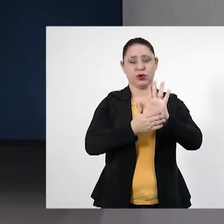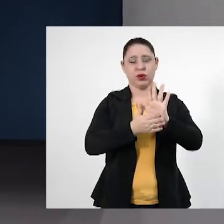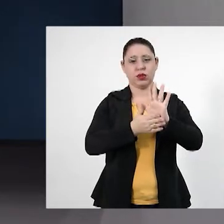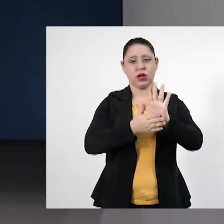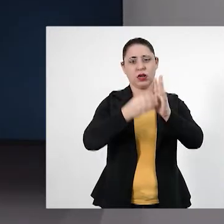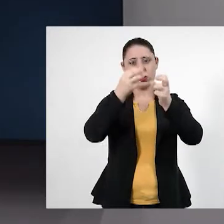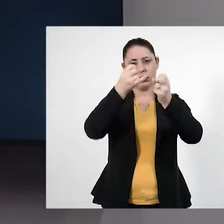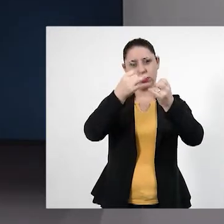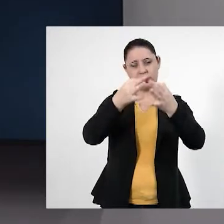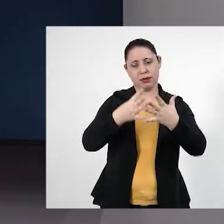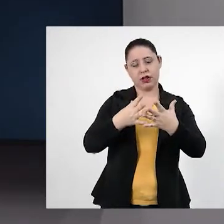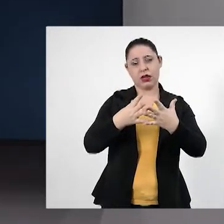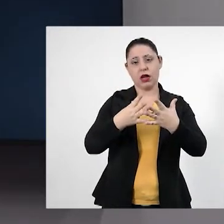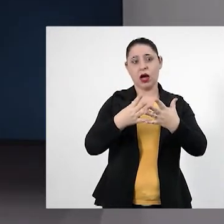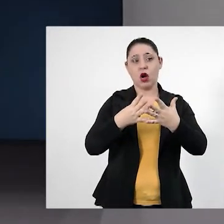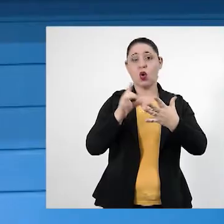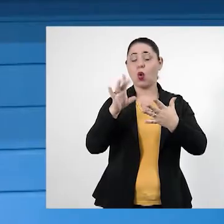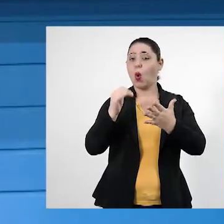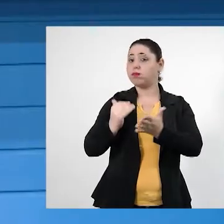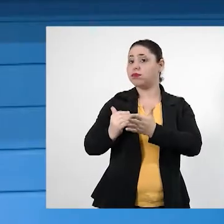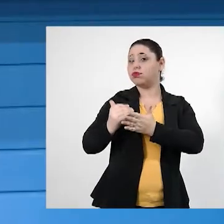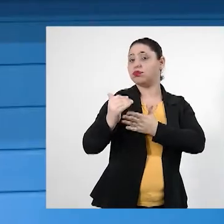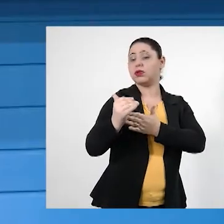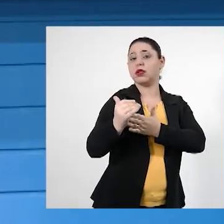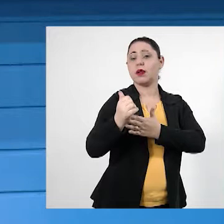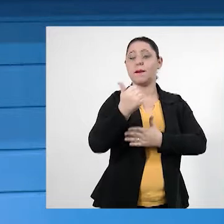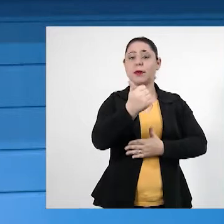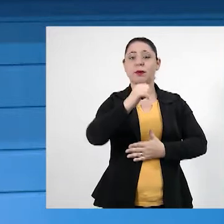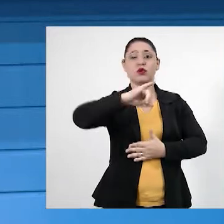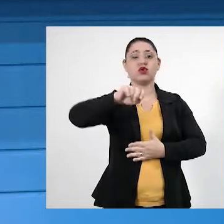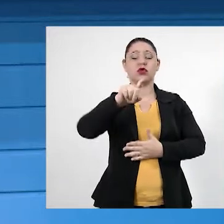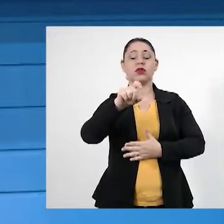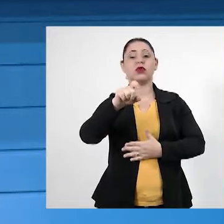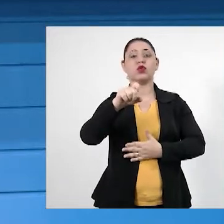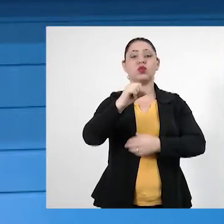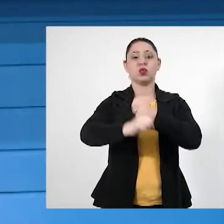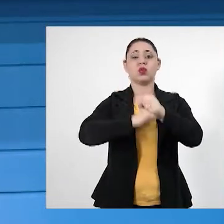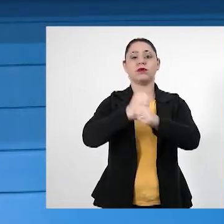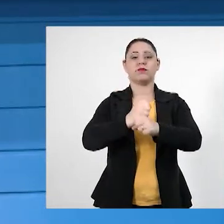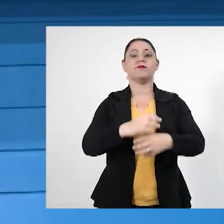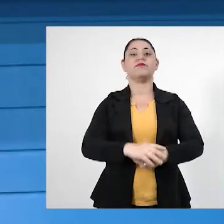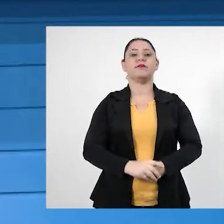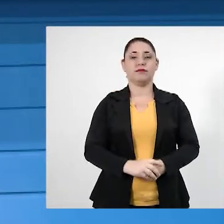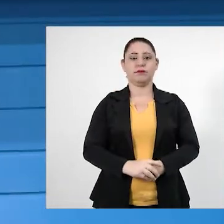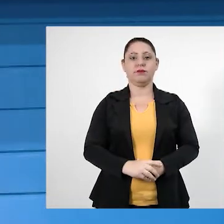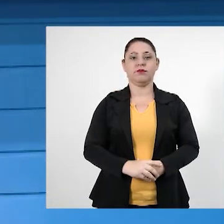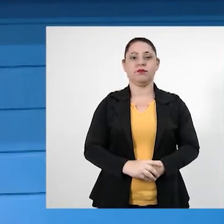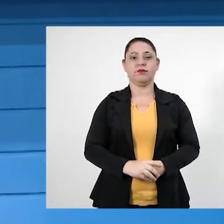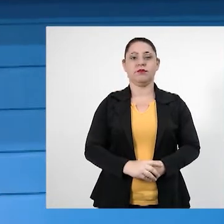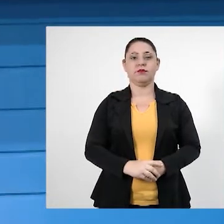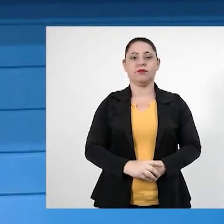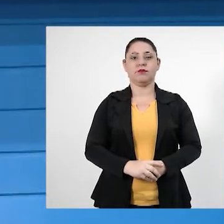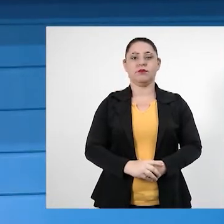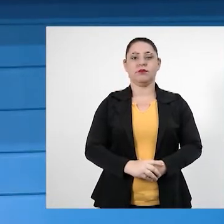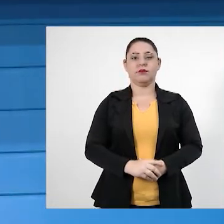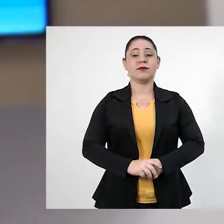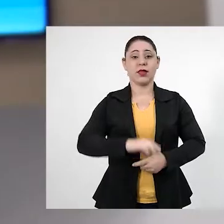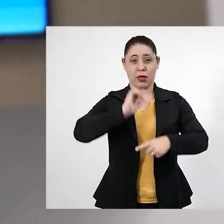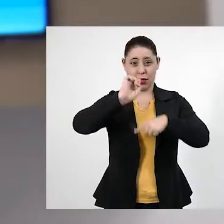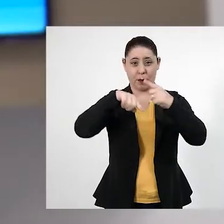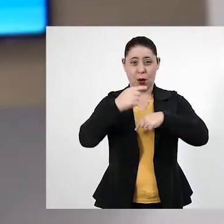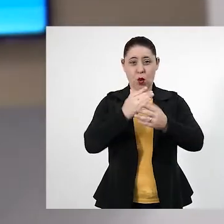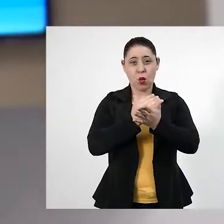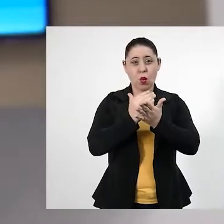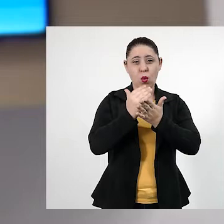apresentada pelos deputados, a proposta estabelece que a medida comece a valer a partir de 1º de janeiro do ano que vem.